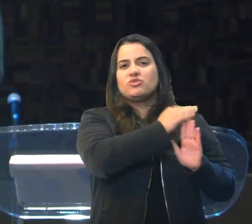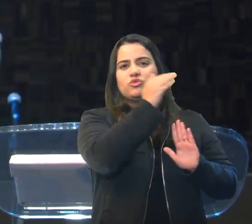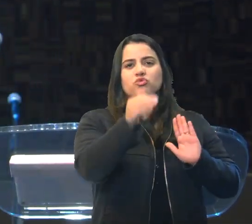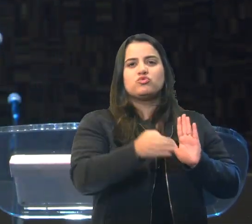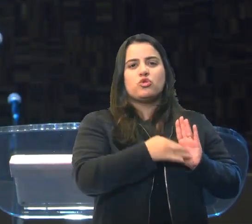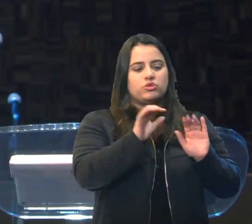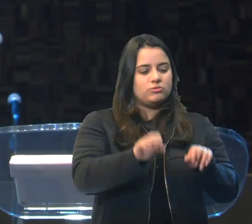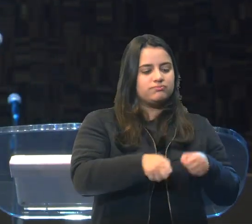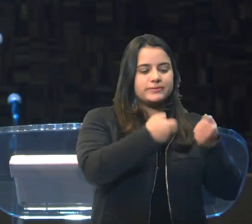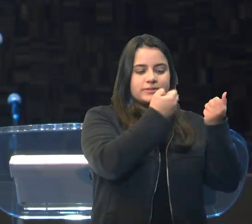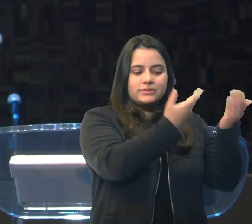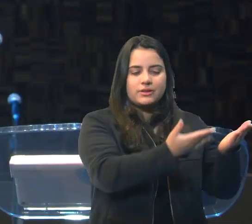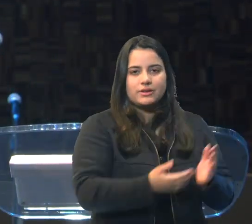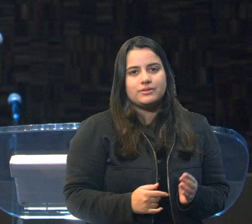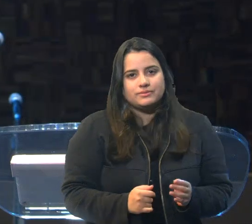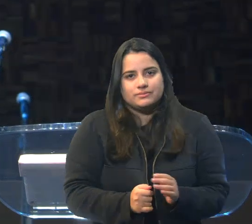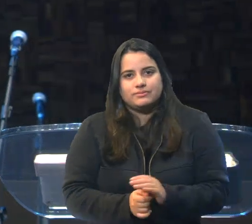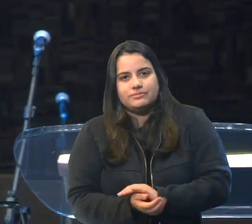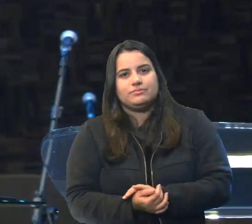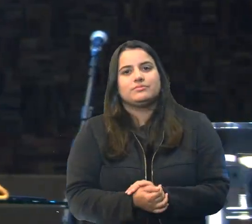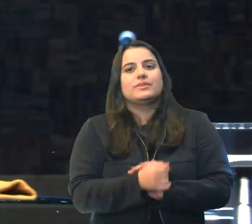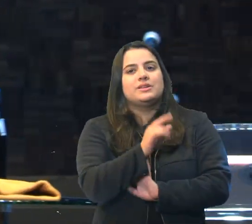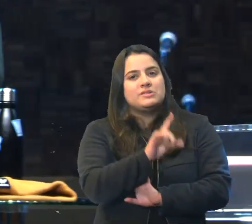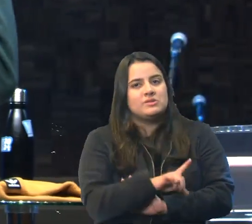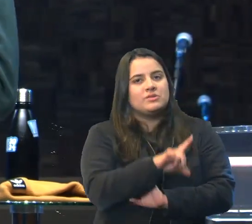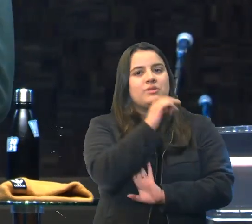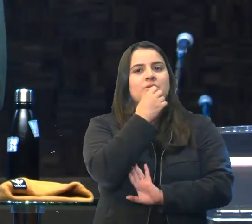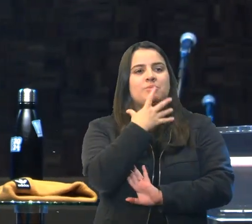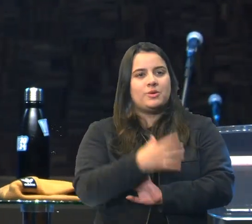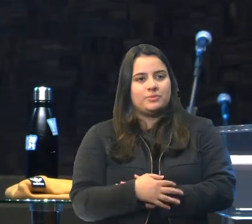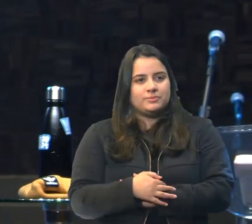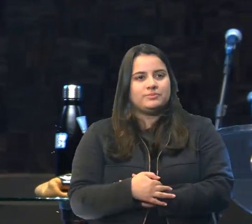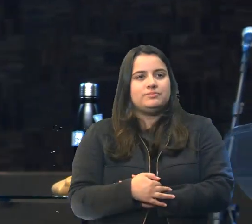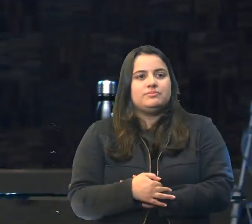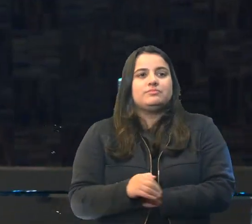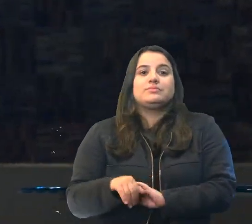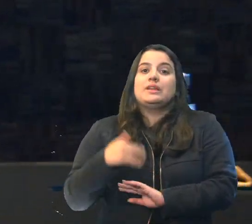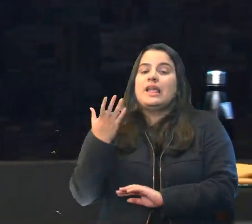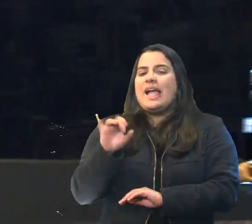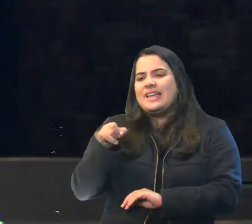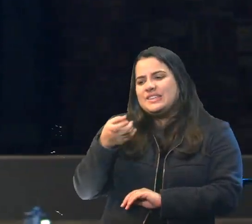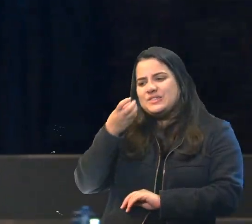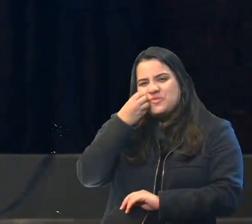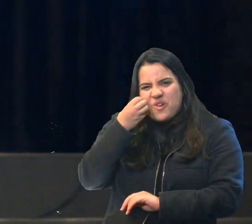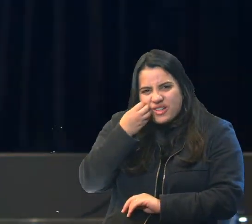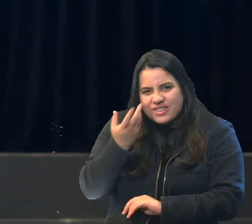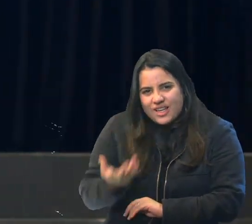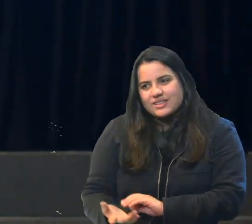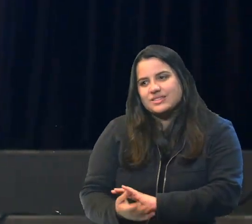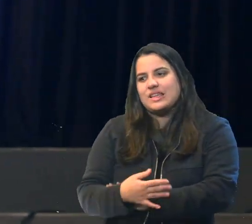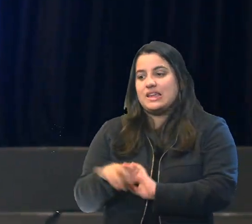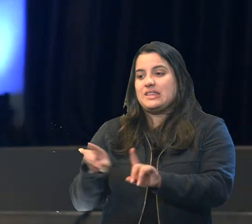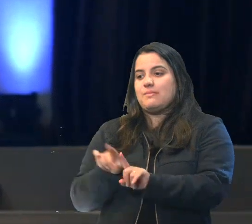Ela decide entregar tudo. Ela escolheu a boa parte. E aí vem Judas, que vivia no X2 também.